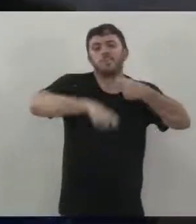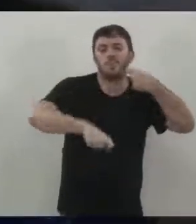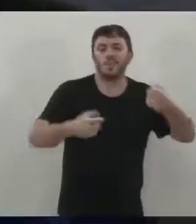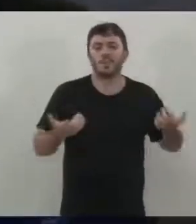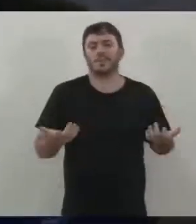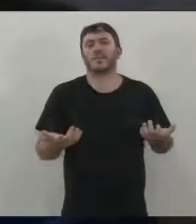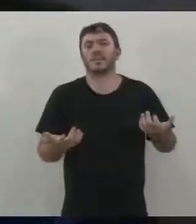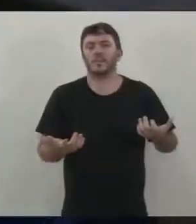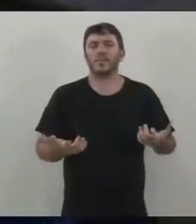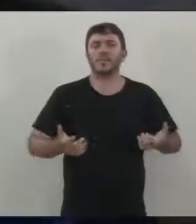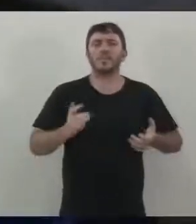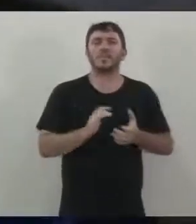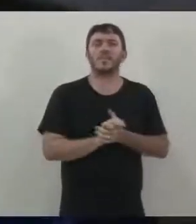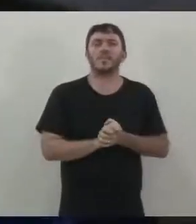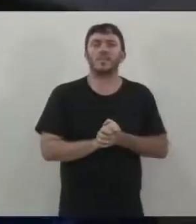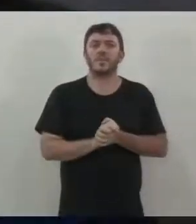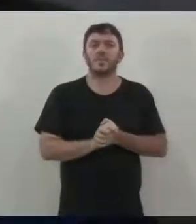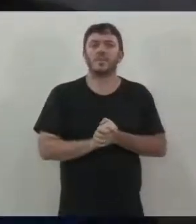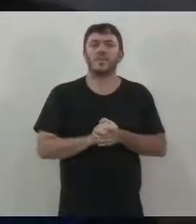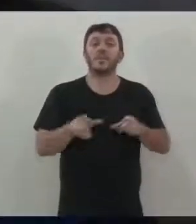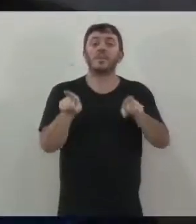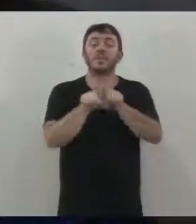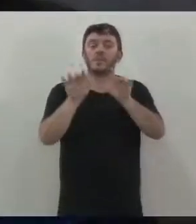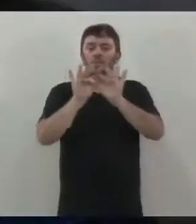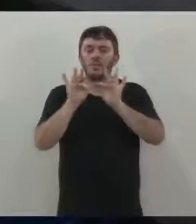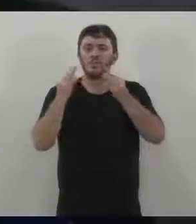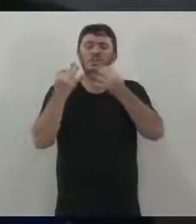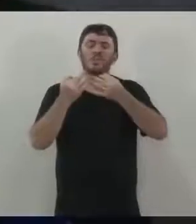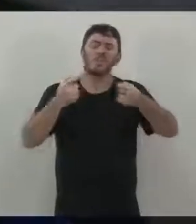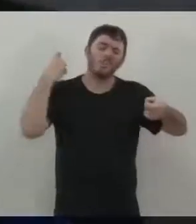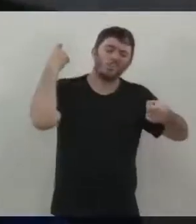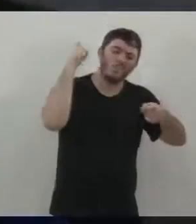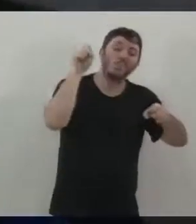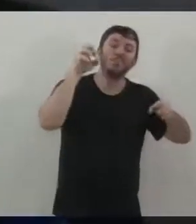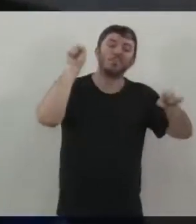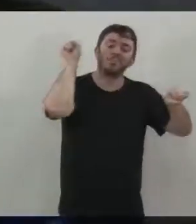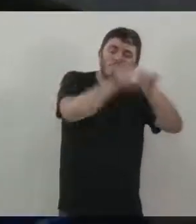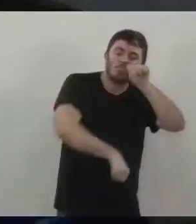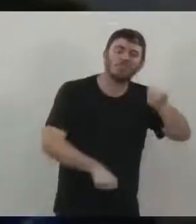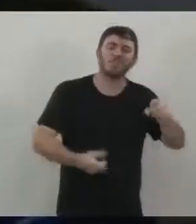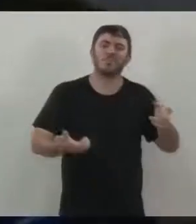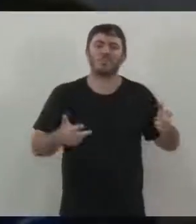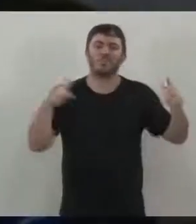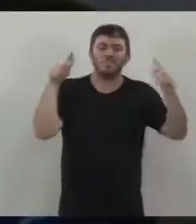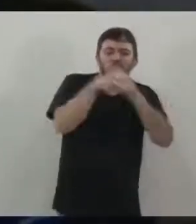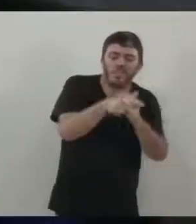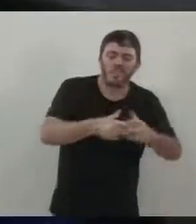né? Mas também a violência doméstica familiar num contexto geral.